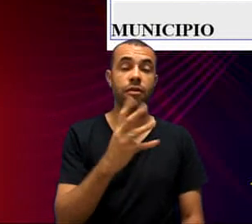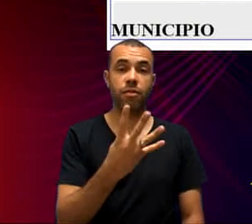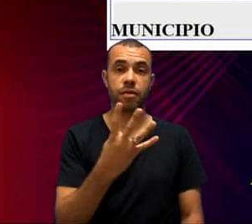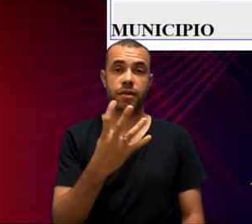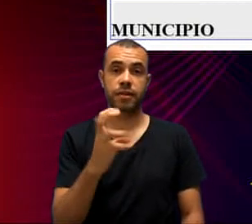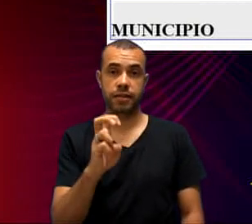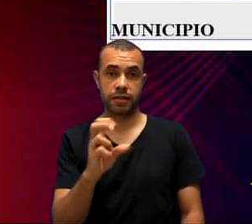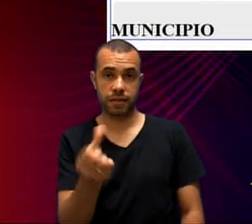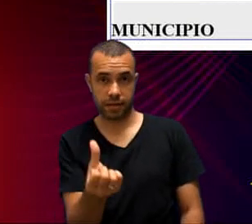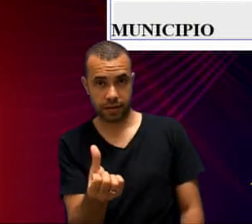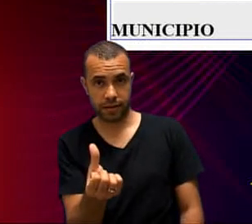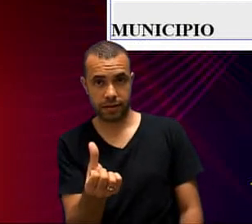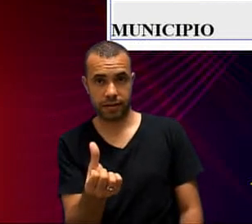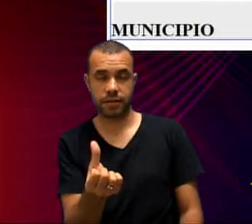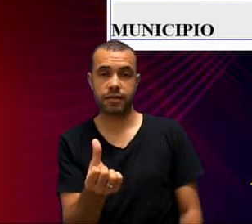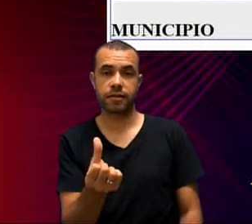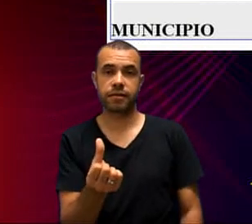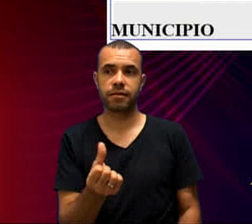2.563.029.019. Posso falar?